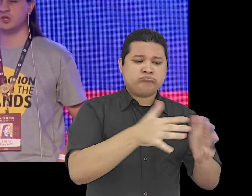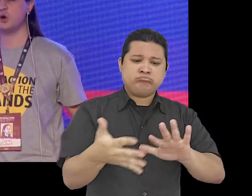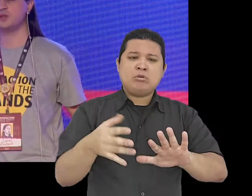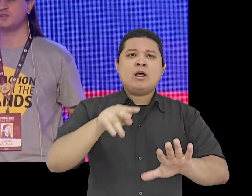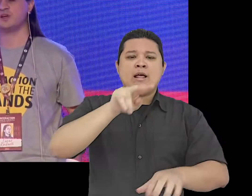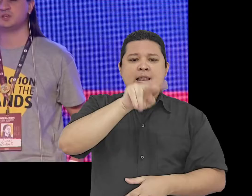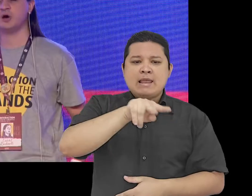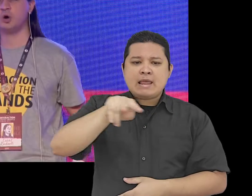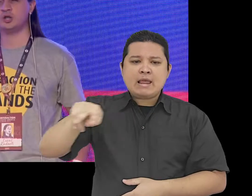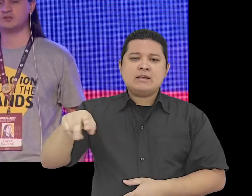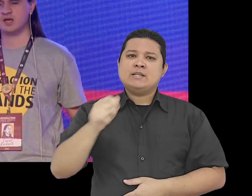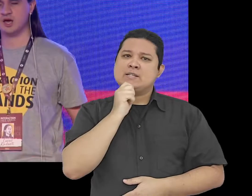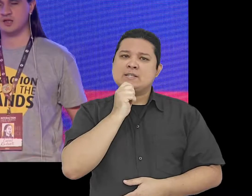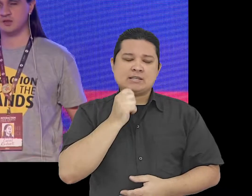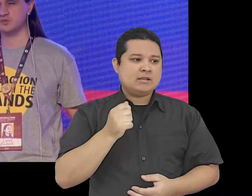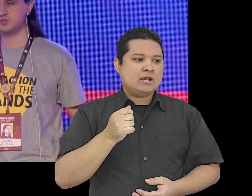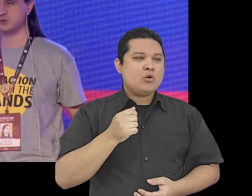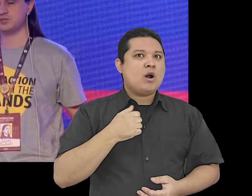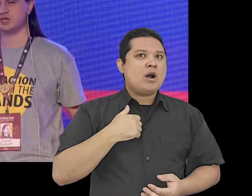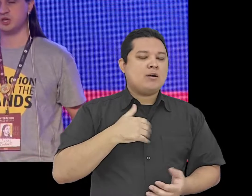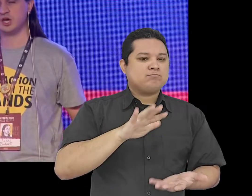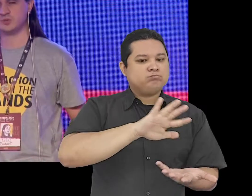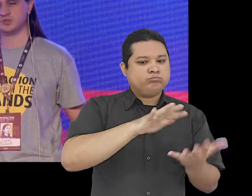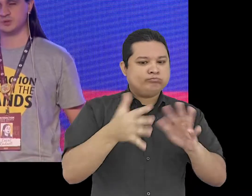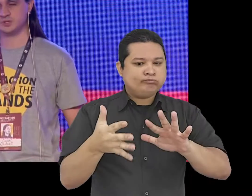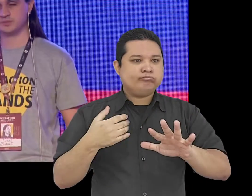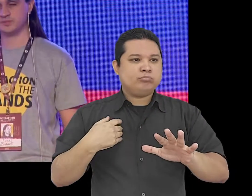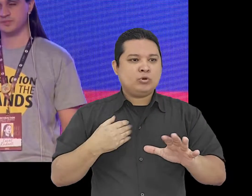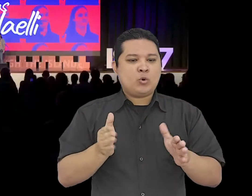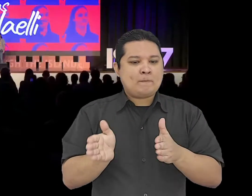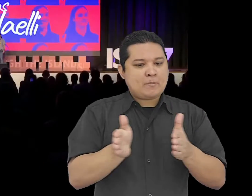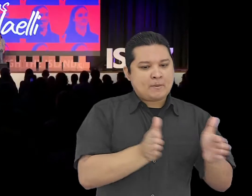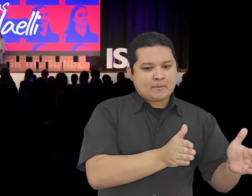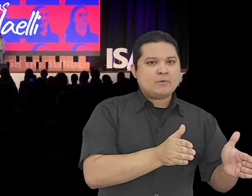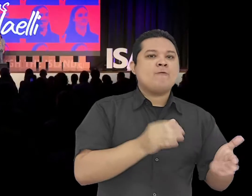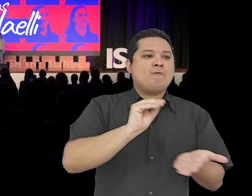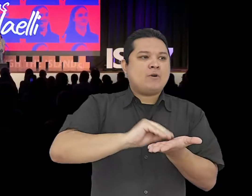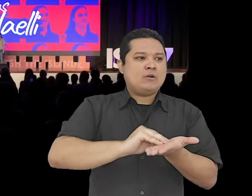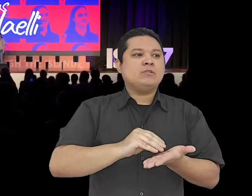está sendo lida, é uma interface que a ordem está errada. Então você consegue chegar numa solução.